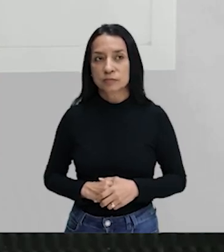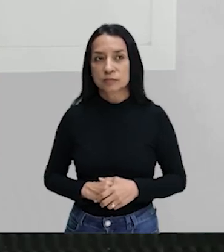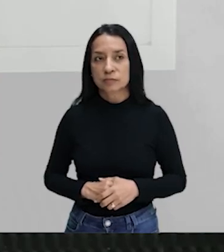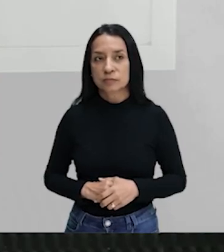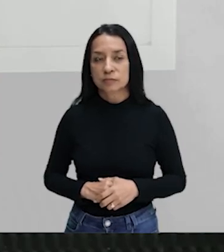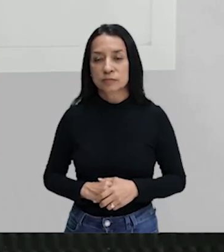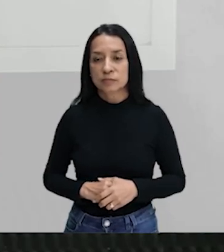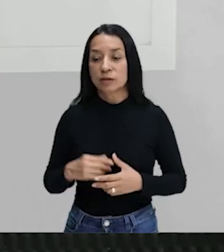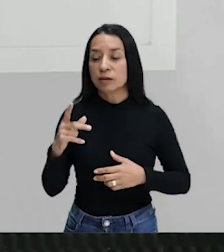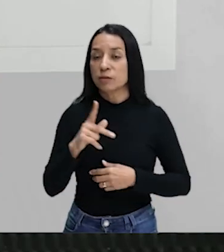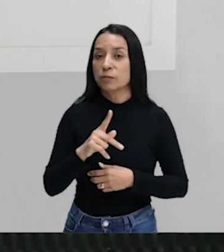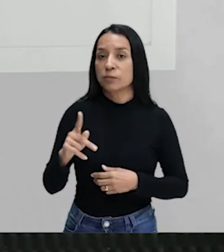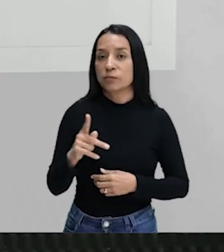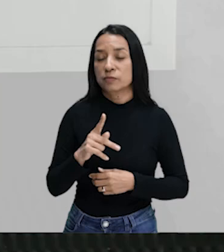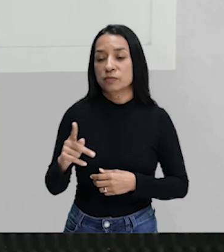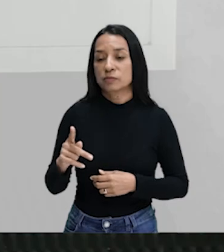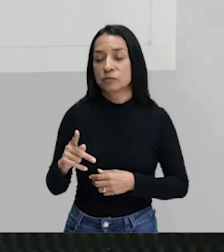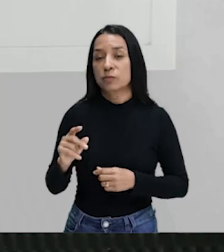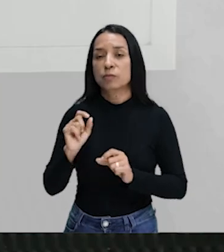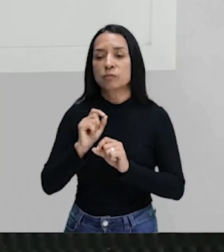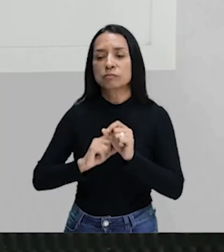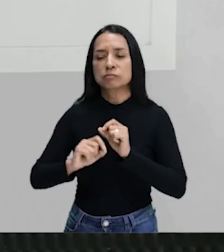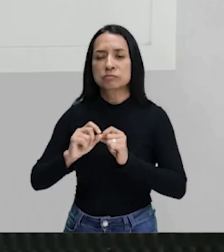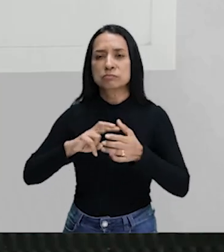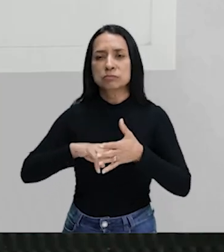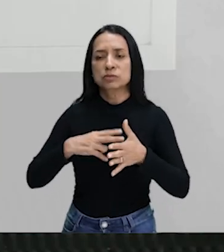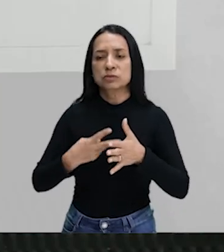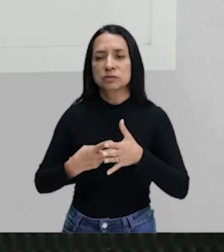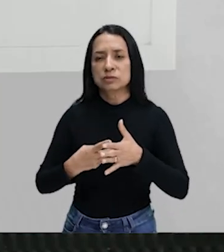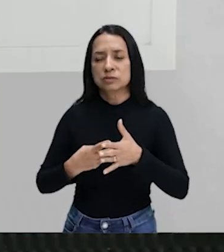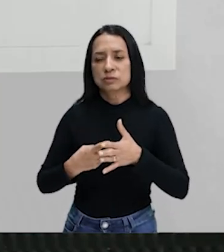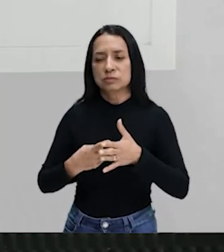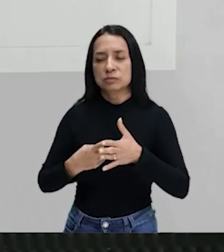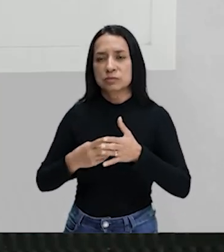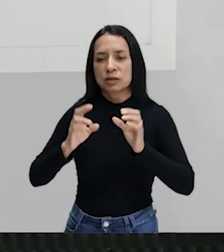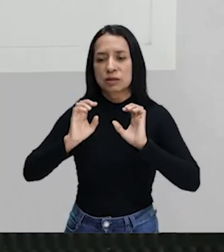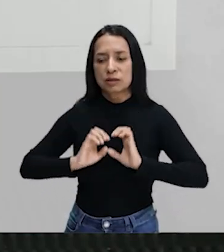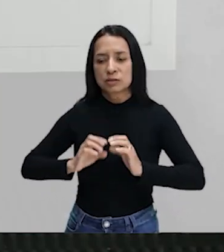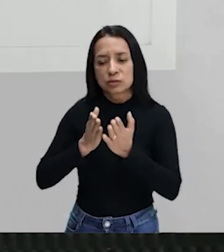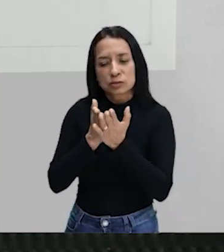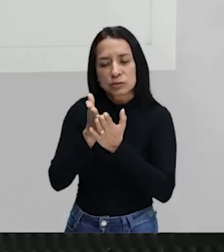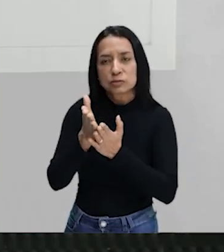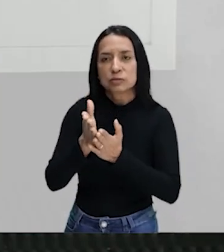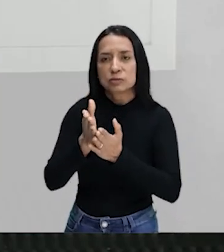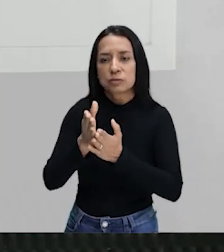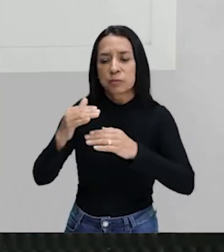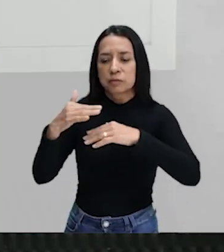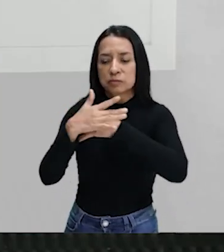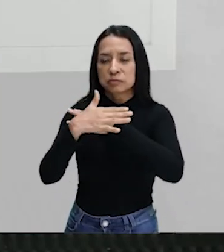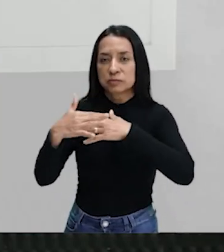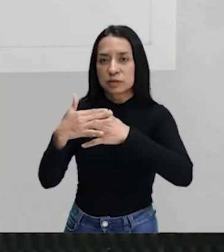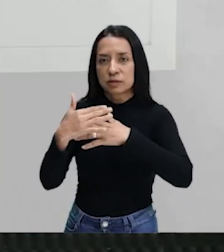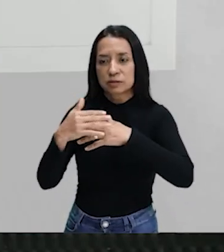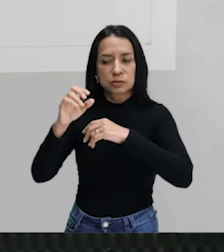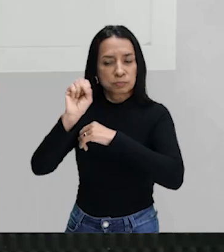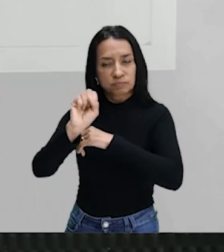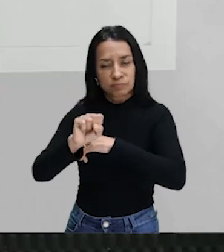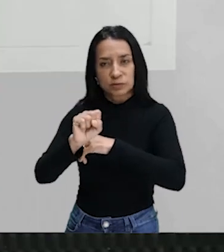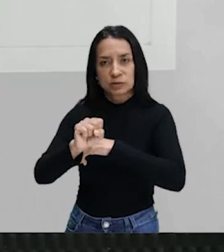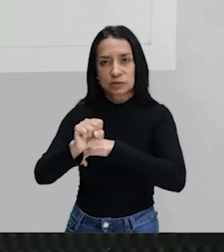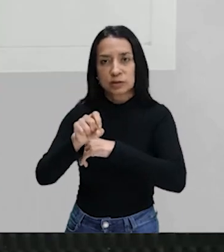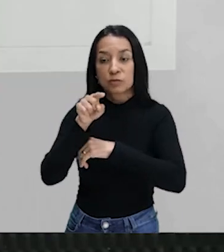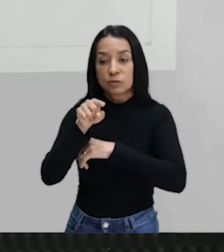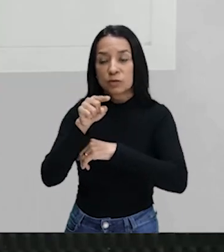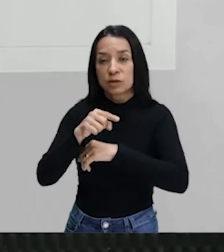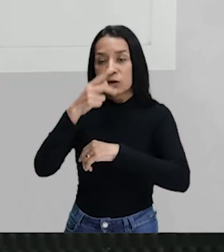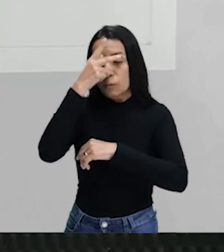Ah, professor, quer dizer que é para a cidade, sim, e aí você é uma pessoa inteligente. Você sabe que se eu